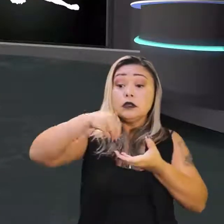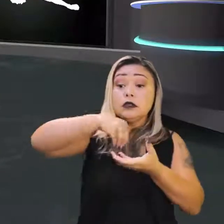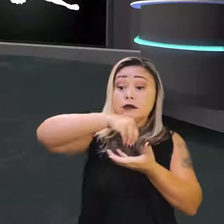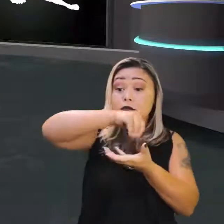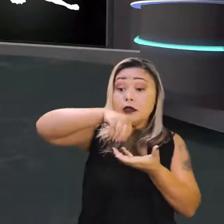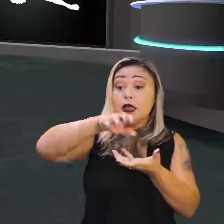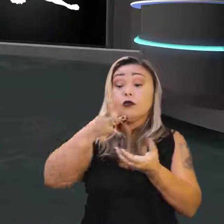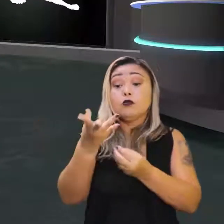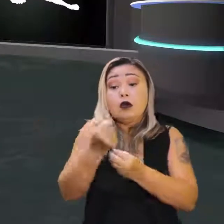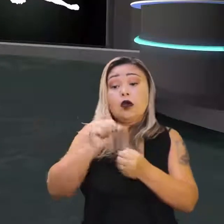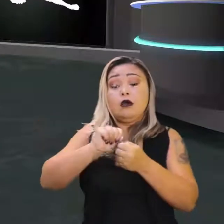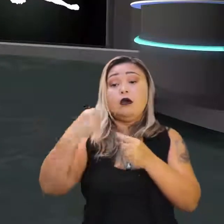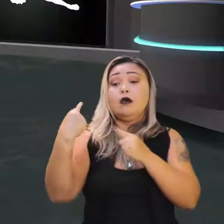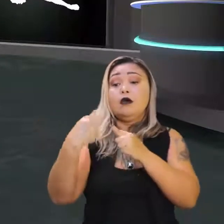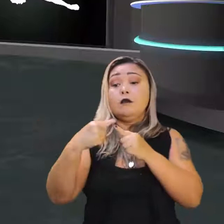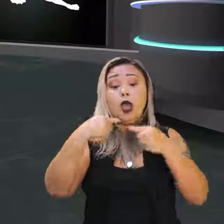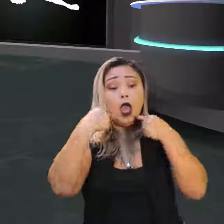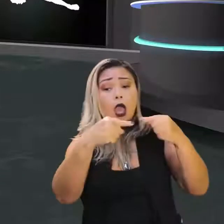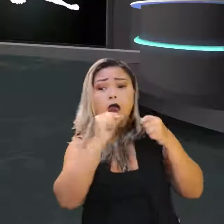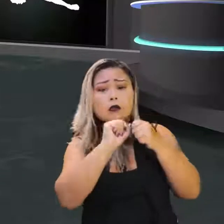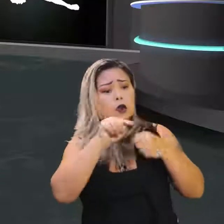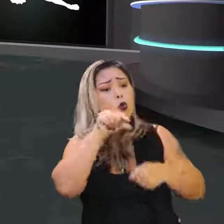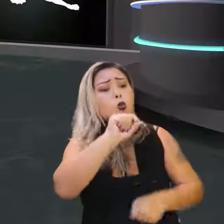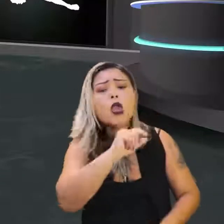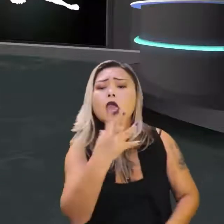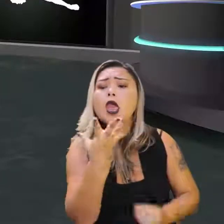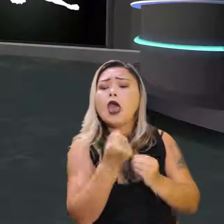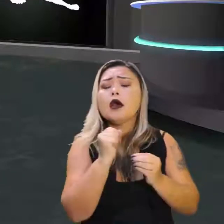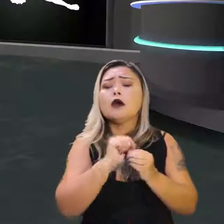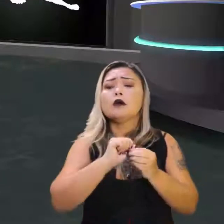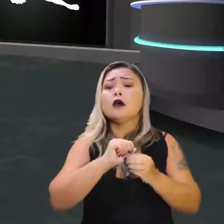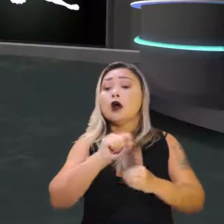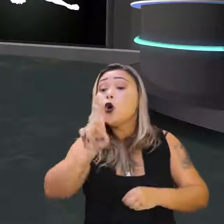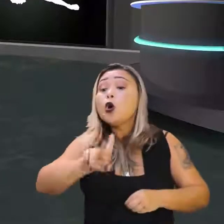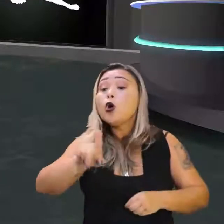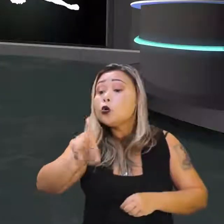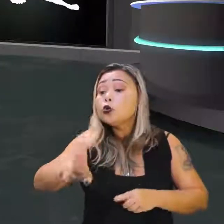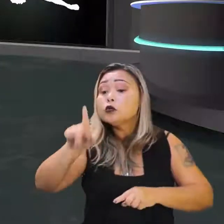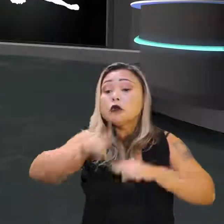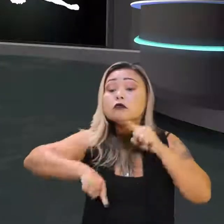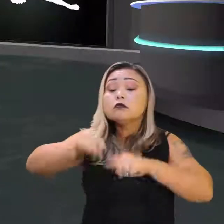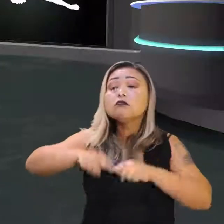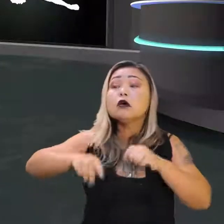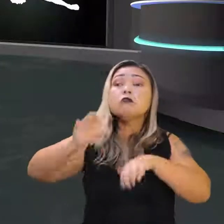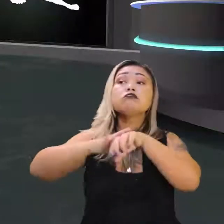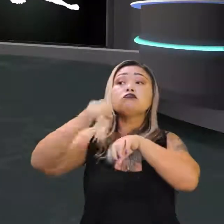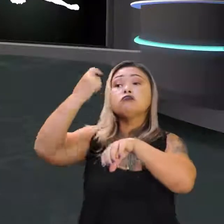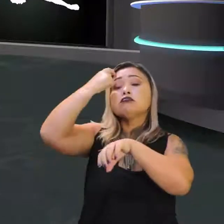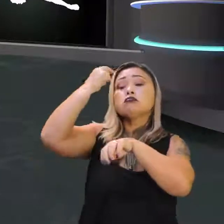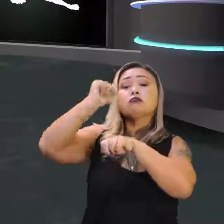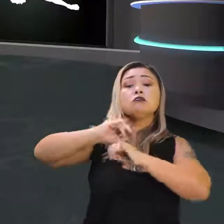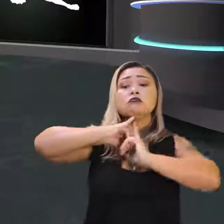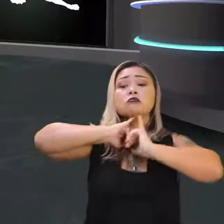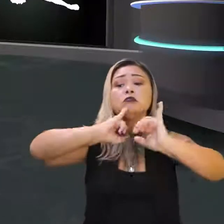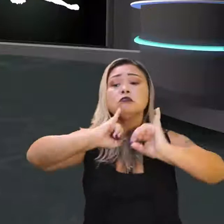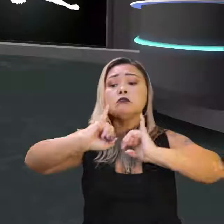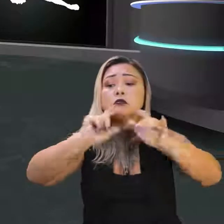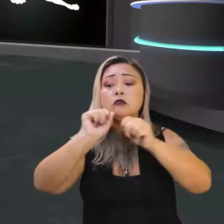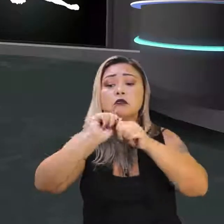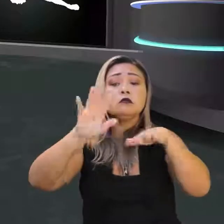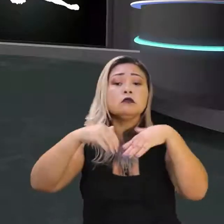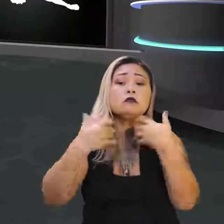Porque questionava até a própria arte, utilizando de materiais e de ideias para expressar